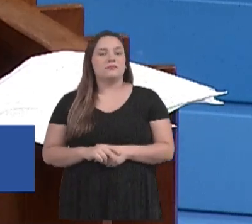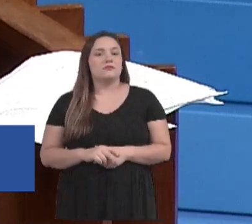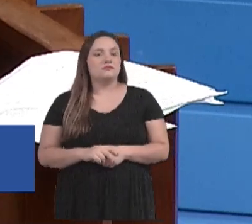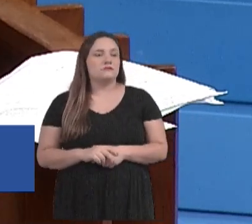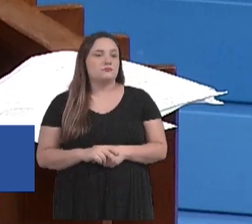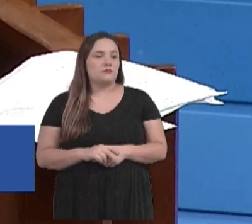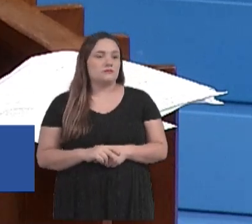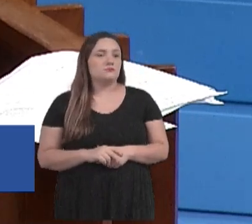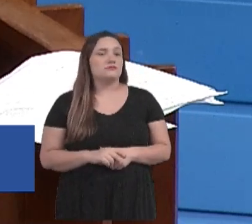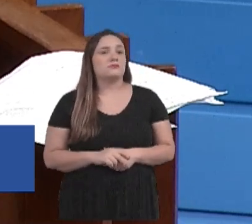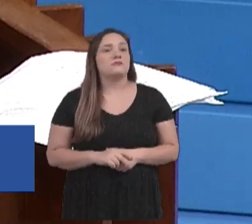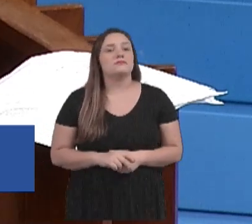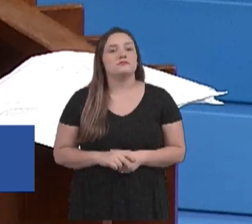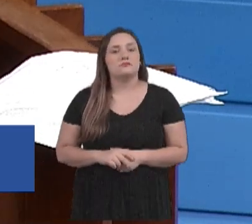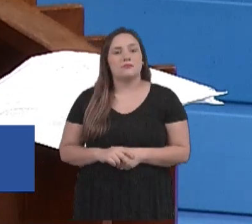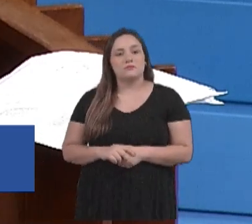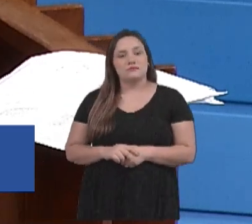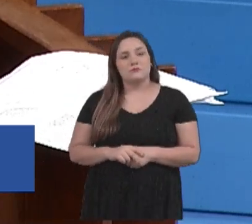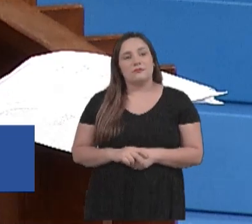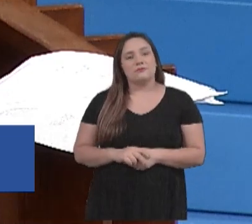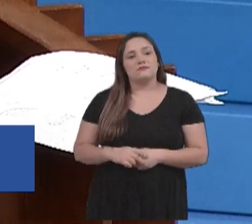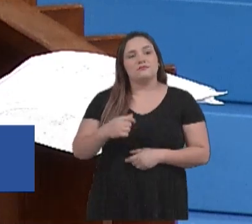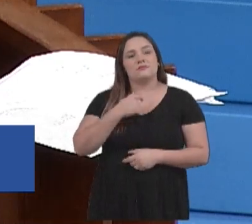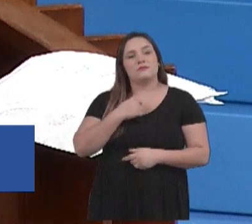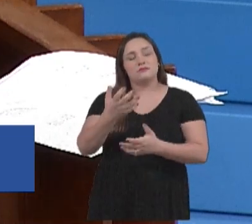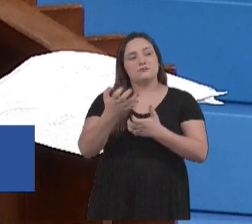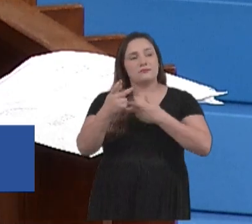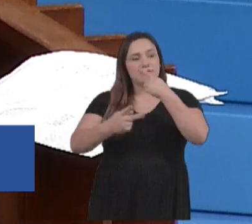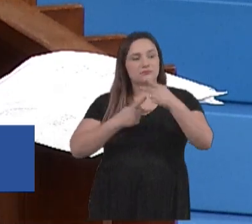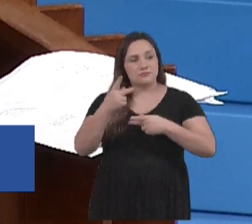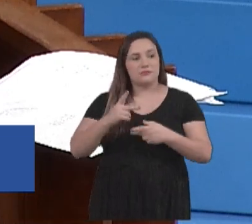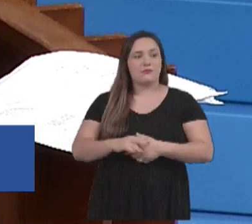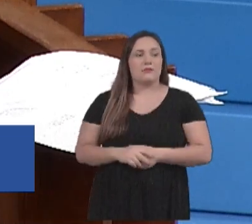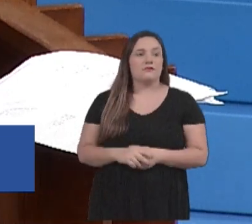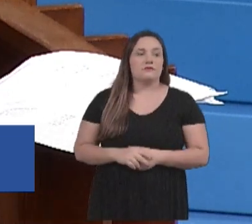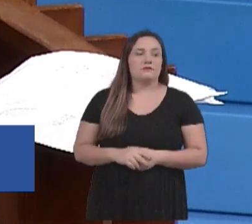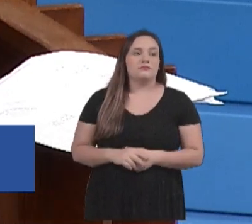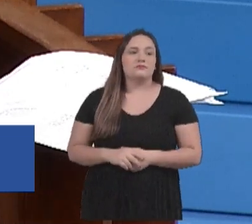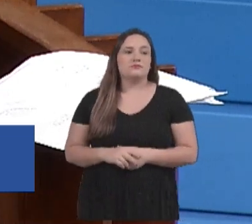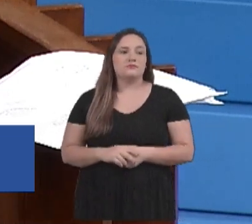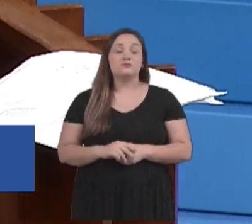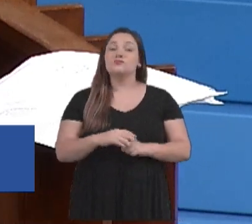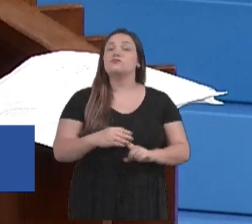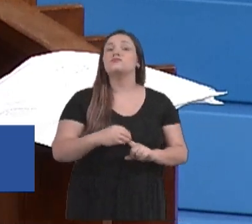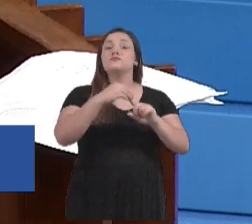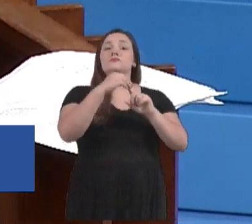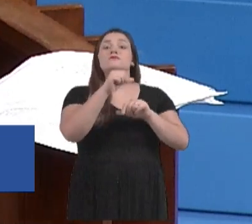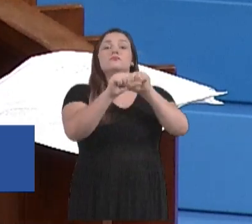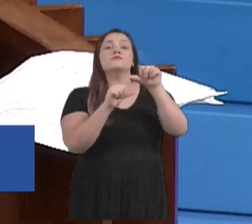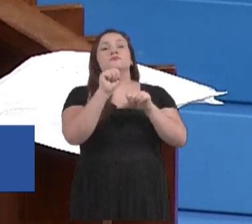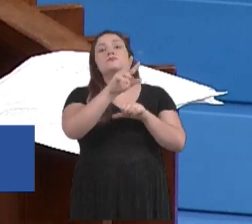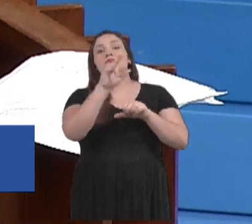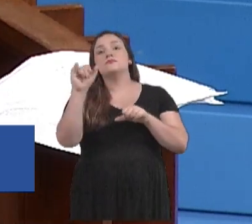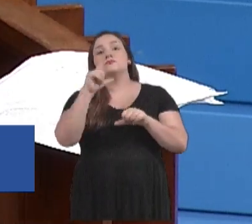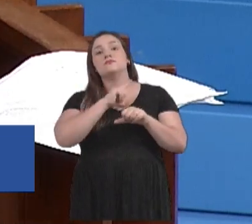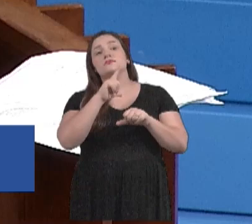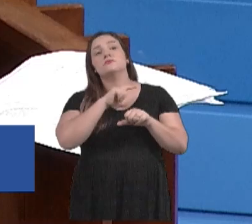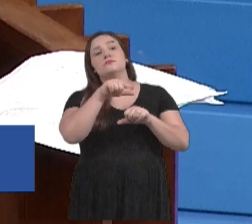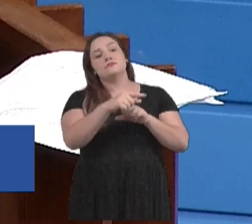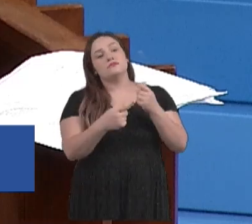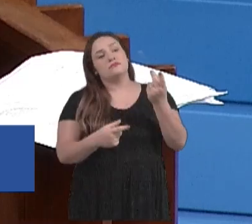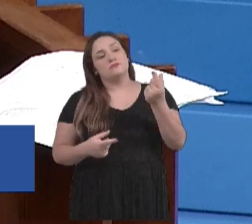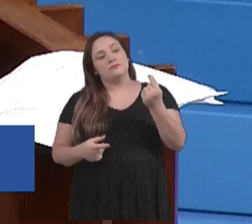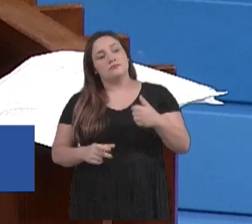o seguinte, que a única variação que vai ter nesse